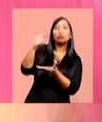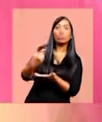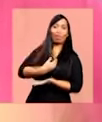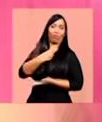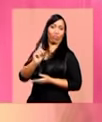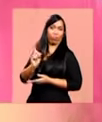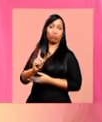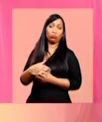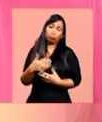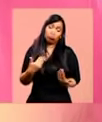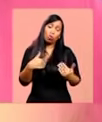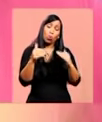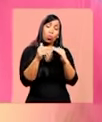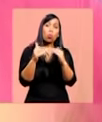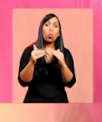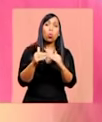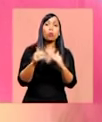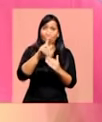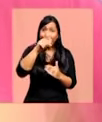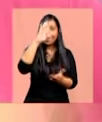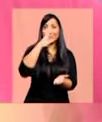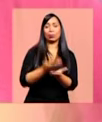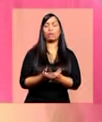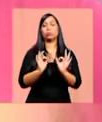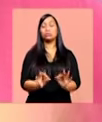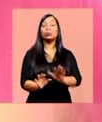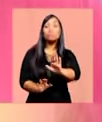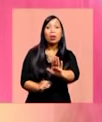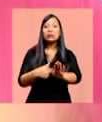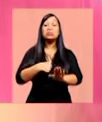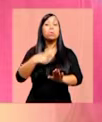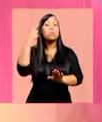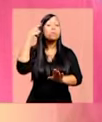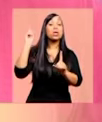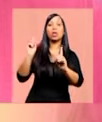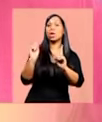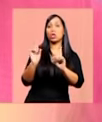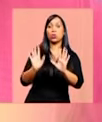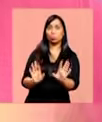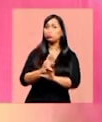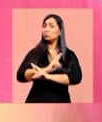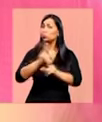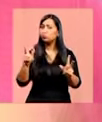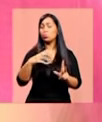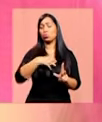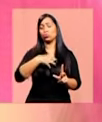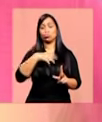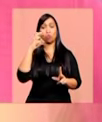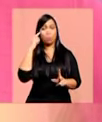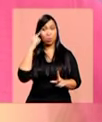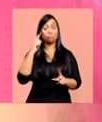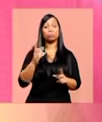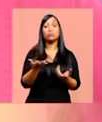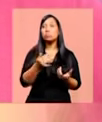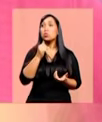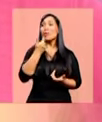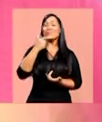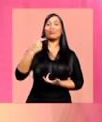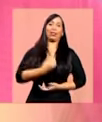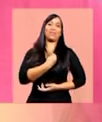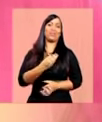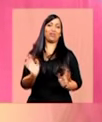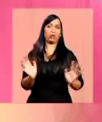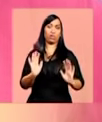Deus. E aí sim eu concordo que isso seja uma crença. Só que eu não penso dessa forma. Eu duvido fortemente da